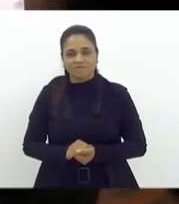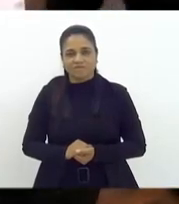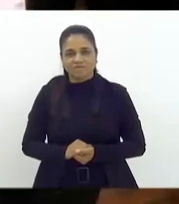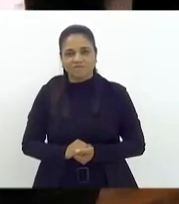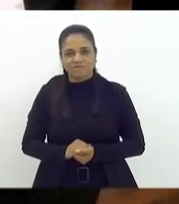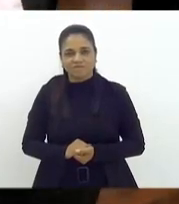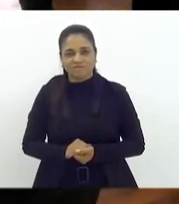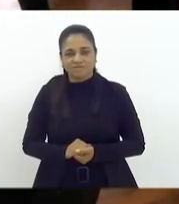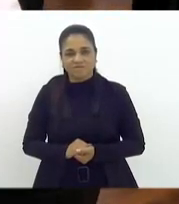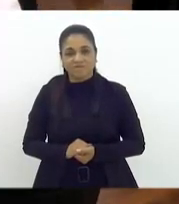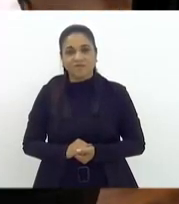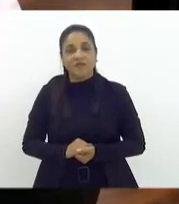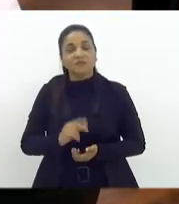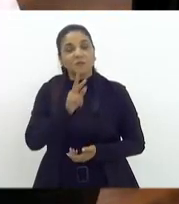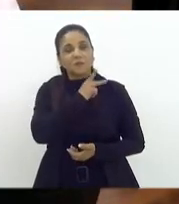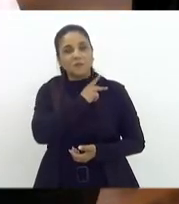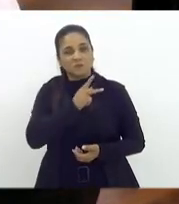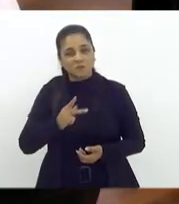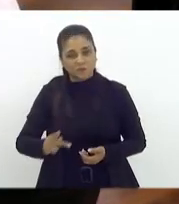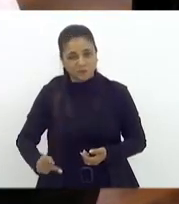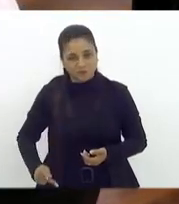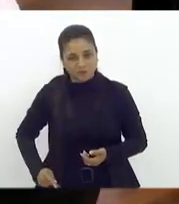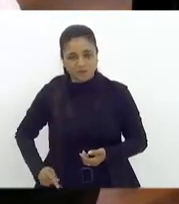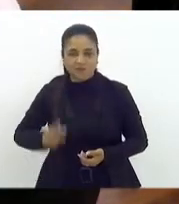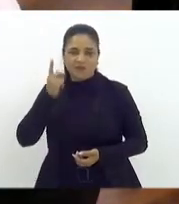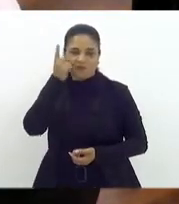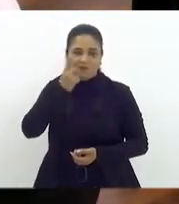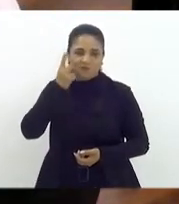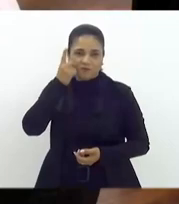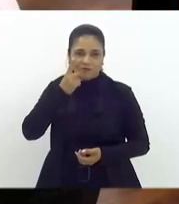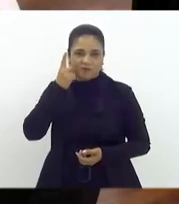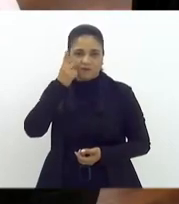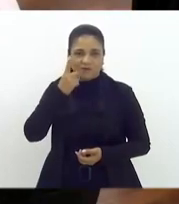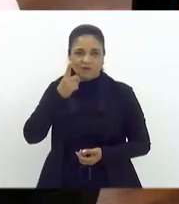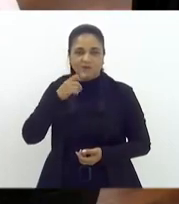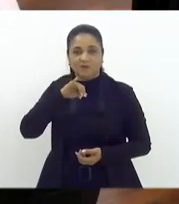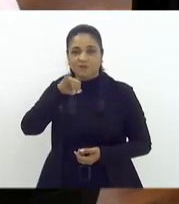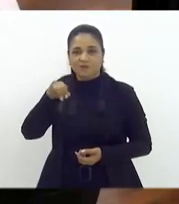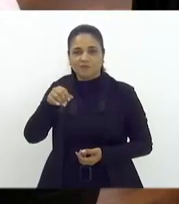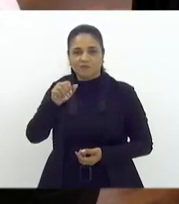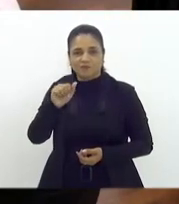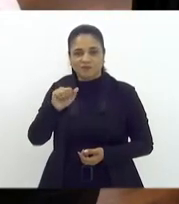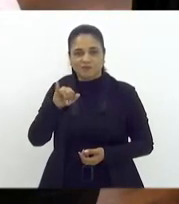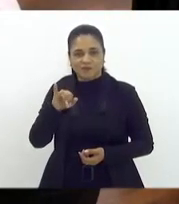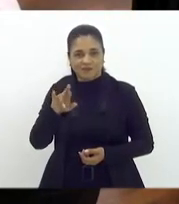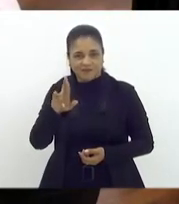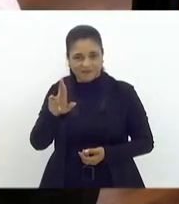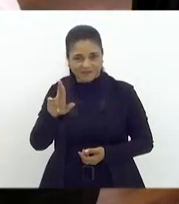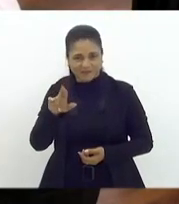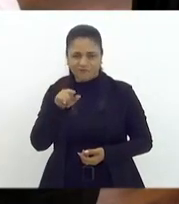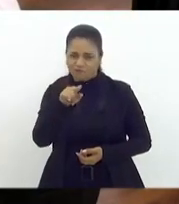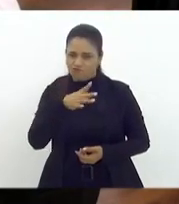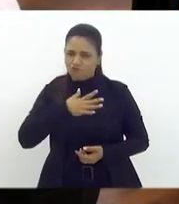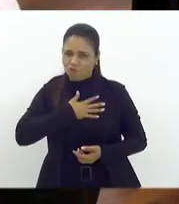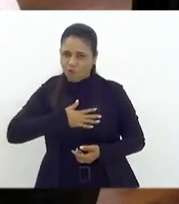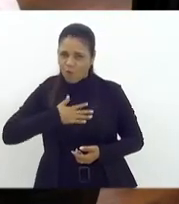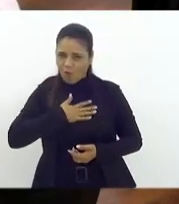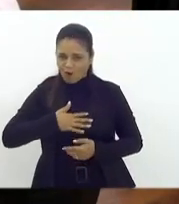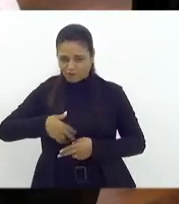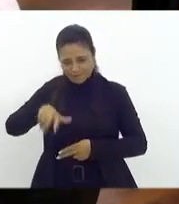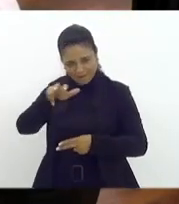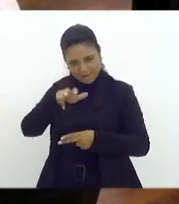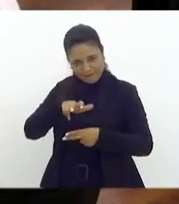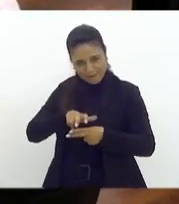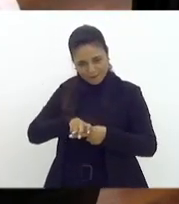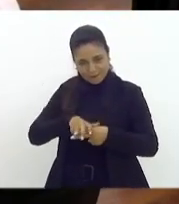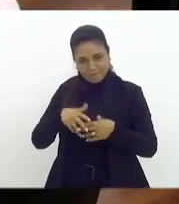tem o Rio de Janeiro no nosso país poderia avançar sobre essa questão né Sem dúvida nenhuma seguir as recomendações